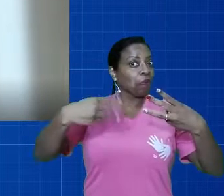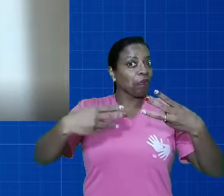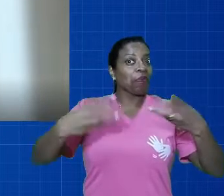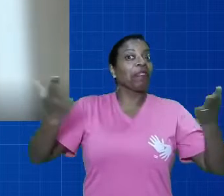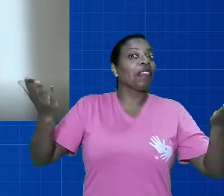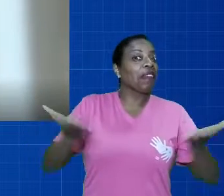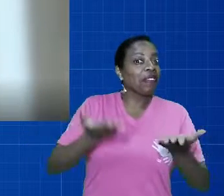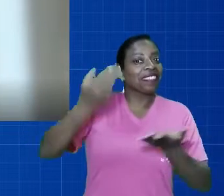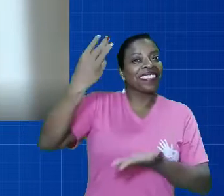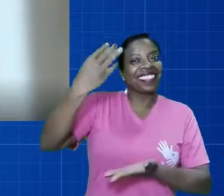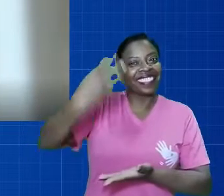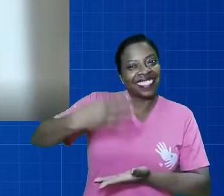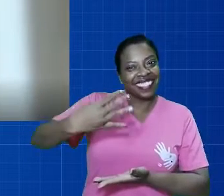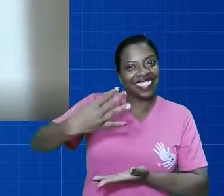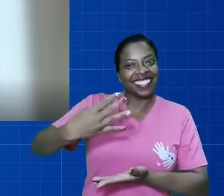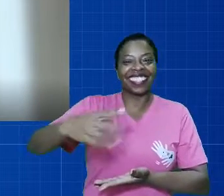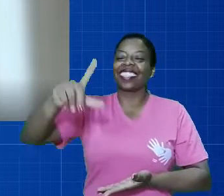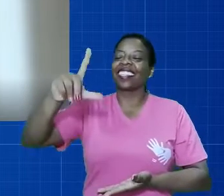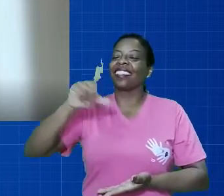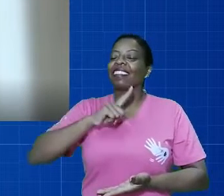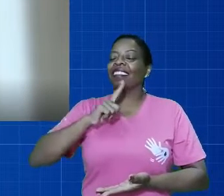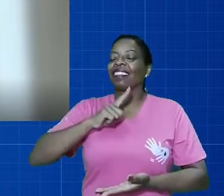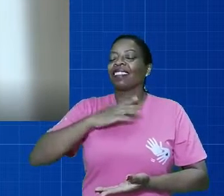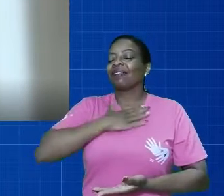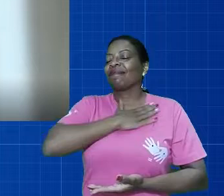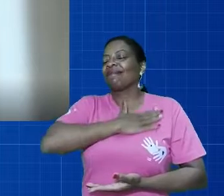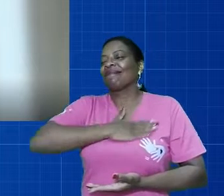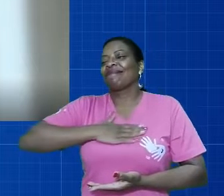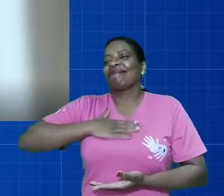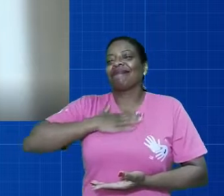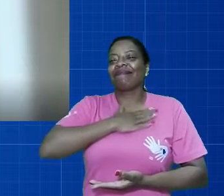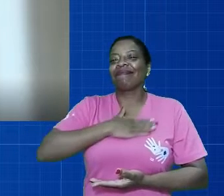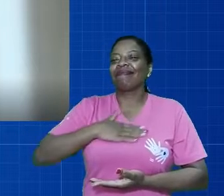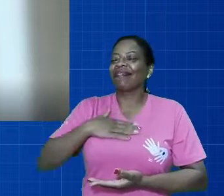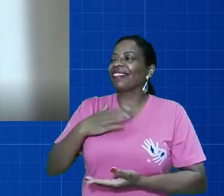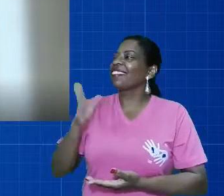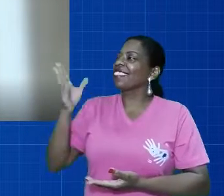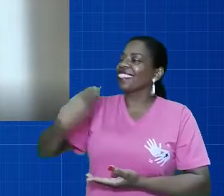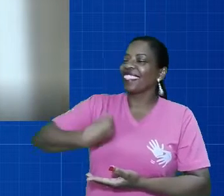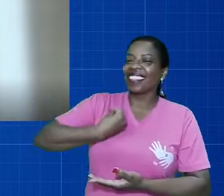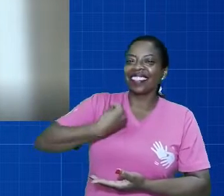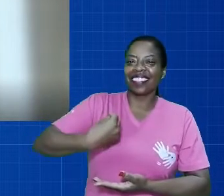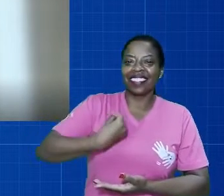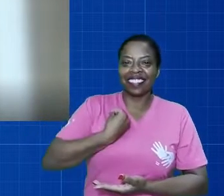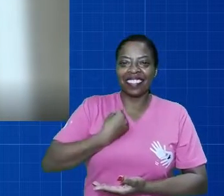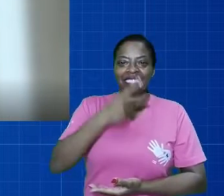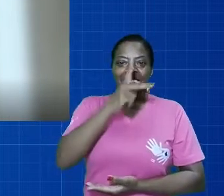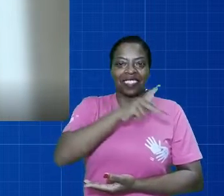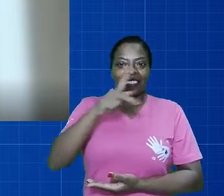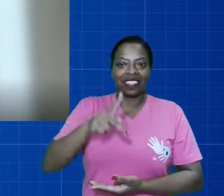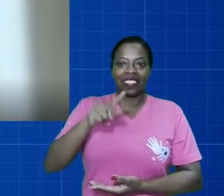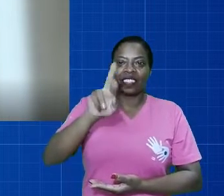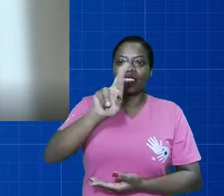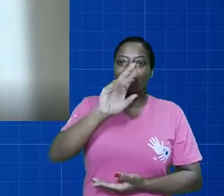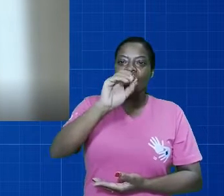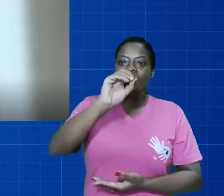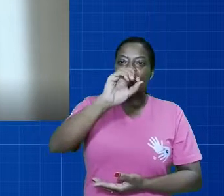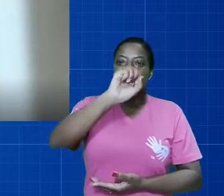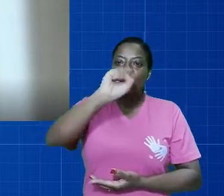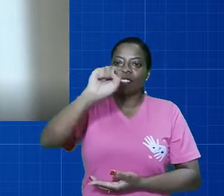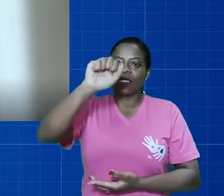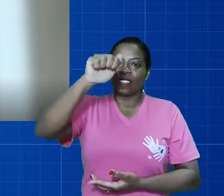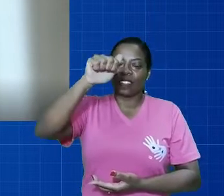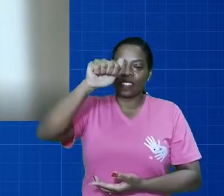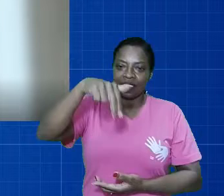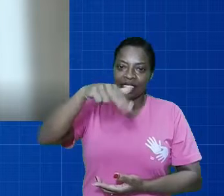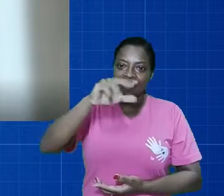nosso quarto seminário de arte, a honra de estar com a presença do professor Rossano Silva.